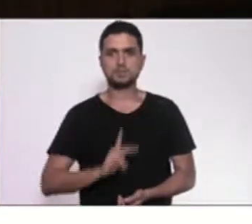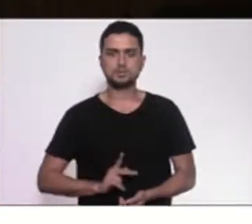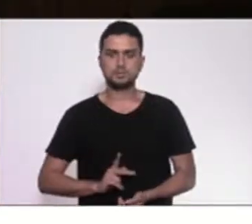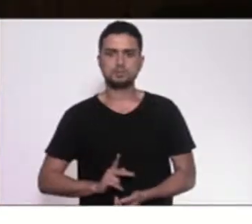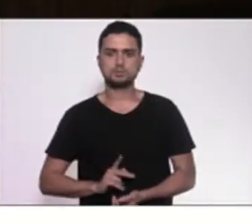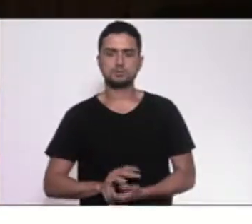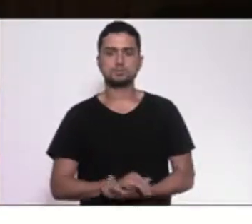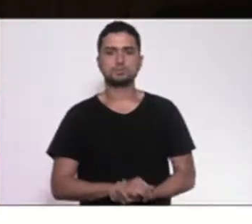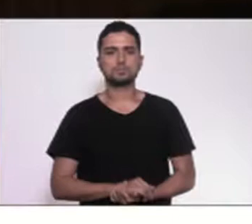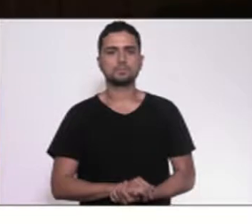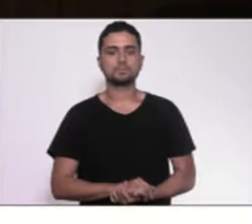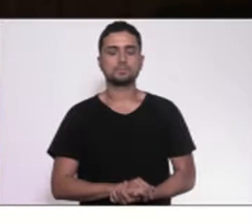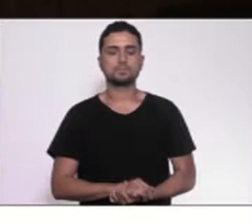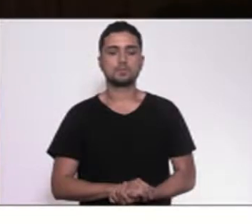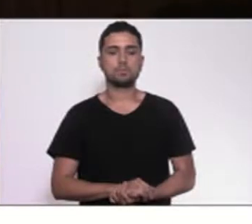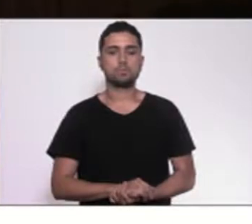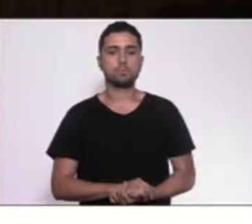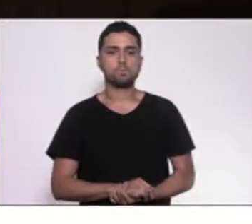senhores